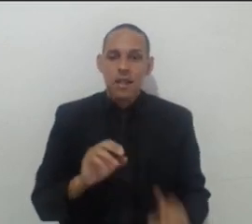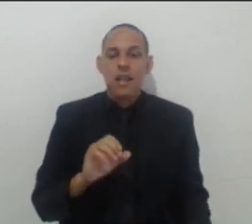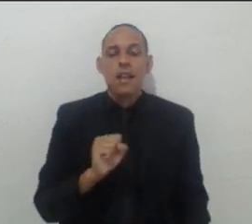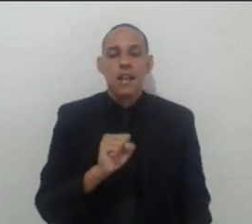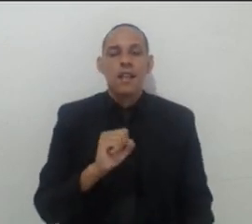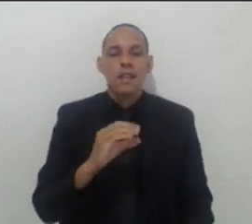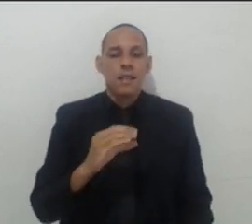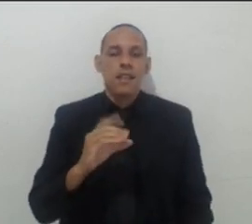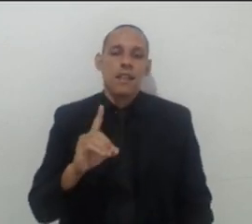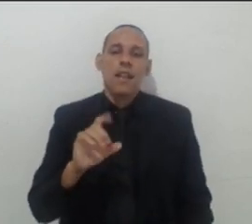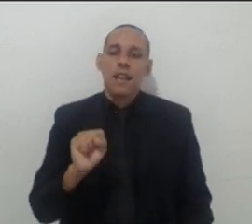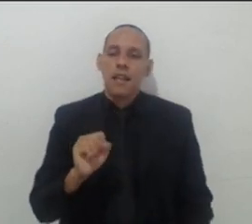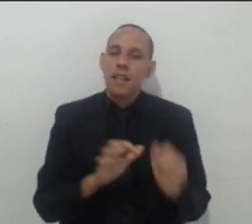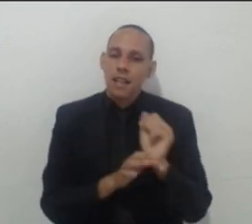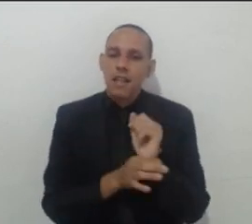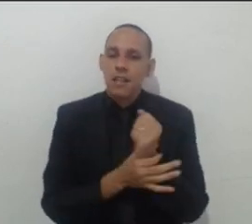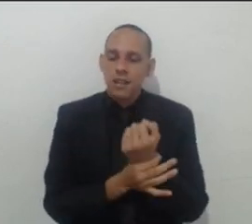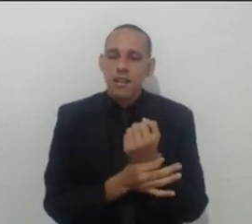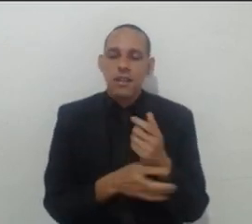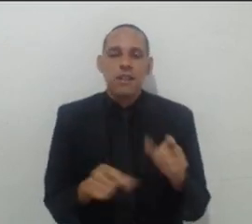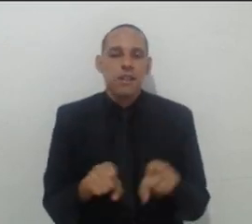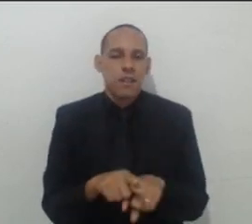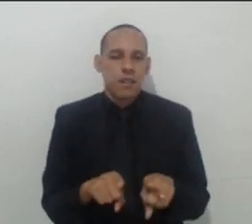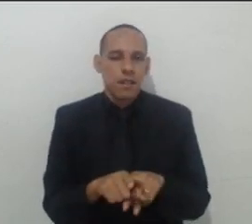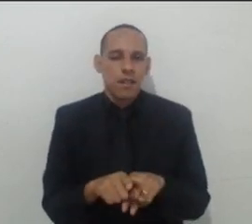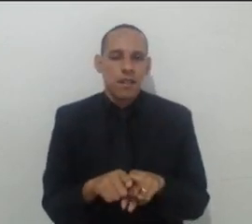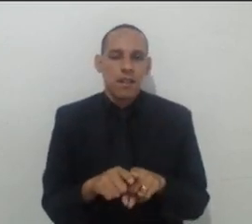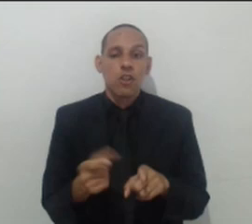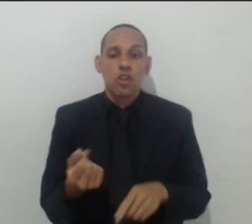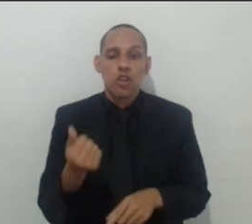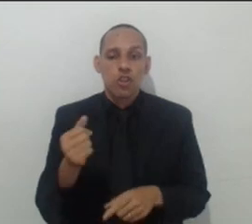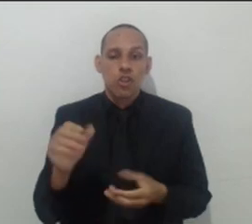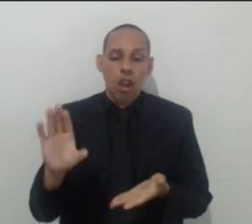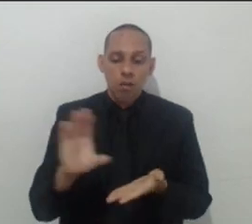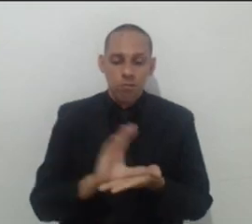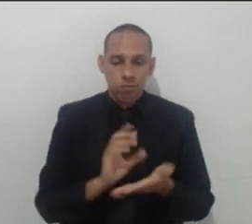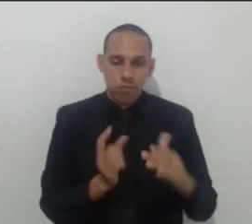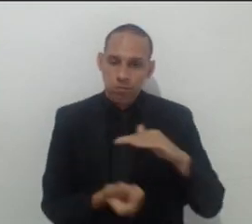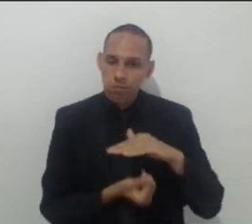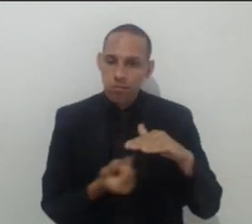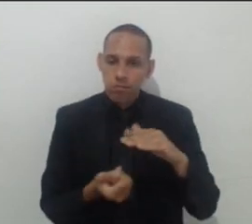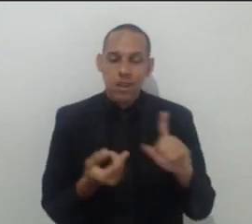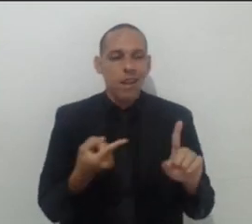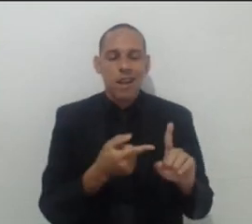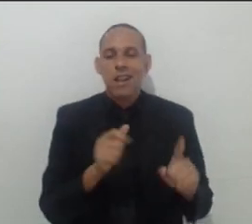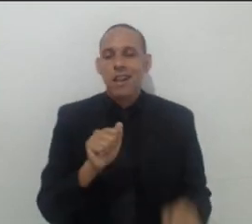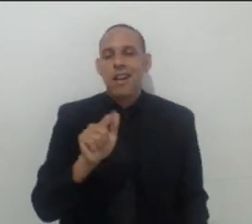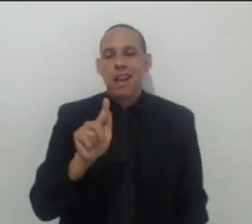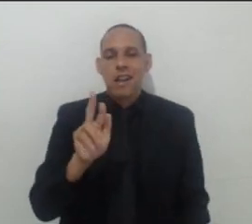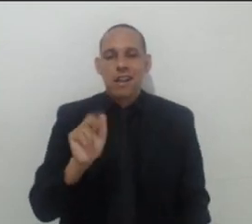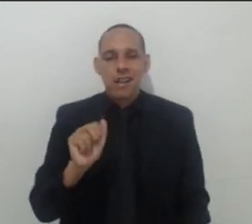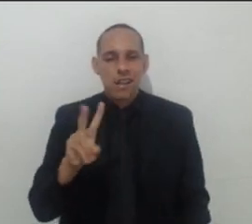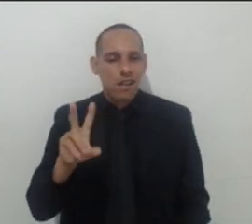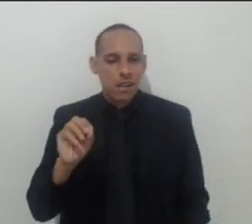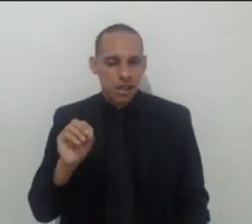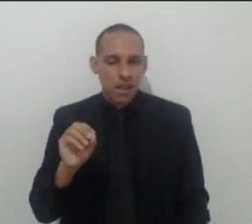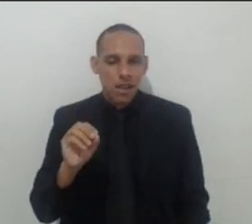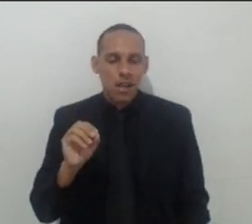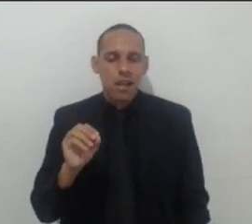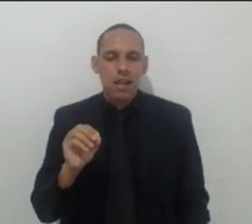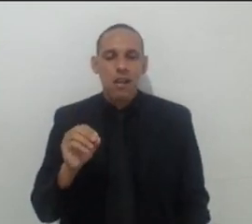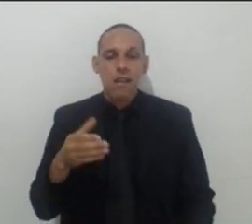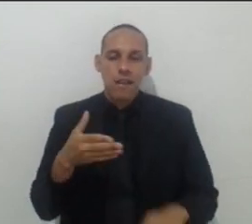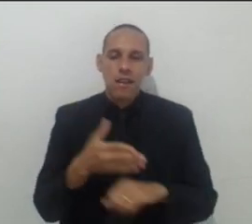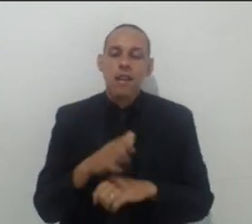Garantia, e ainda podendo ser ressarcida desse fundo, ela entra com um agravo de instrumento, do qual foi rejeitado pelo Tribunal